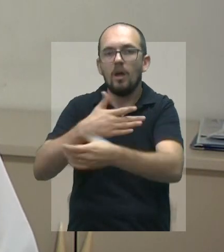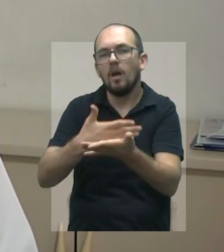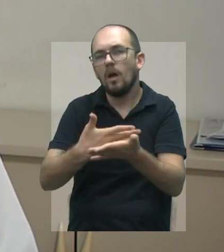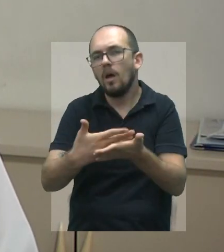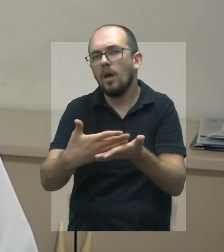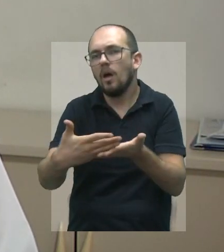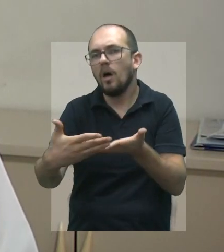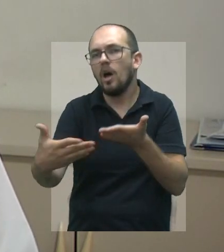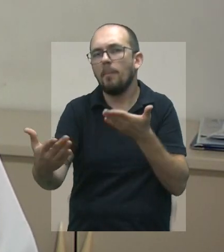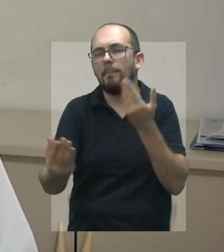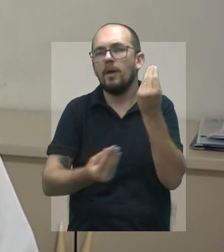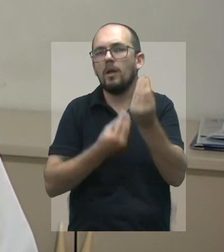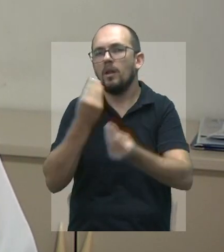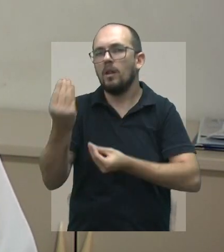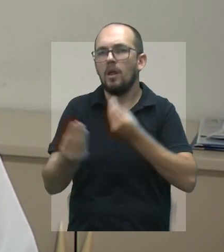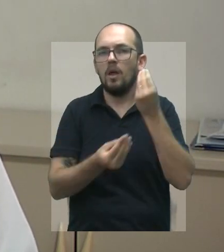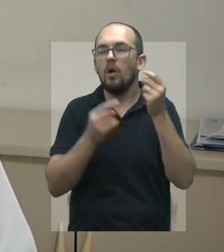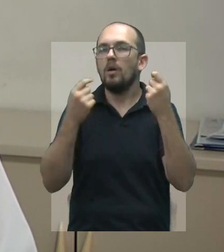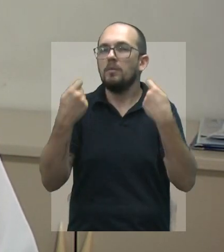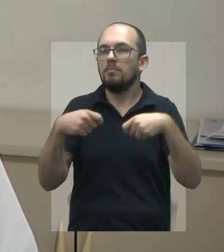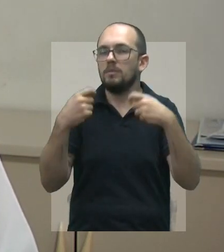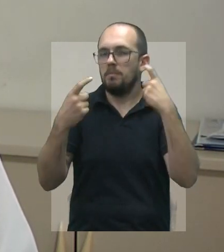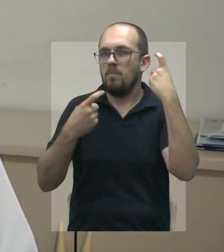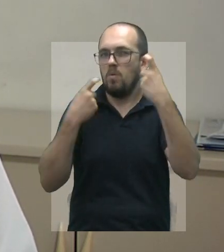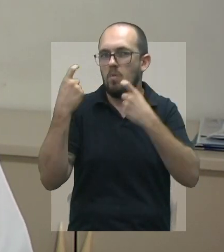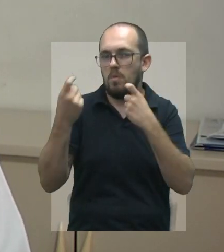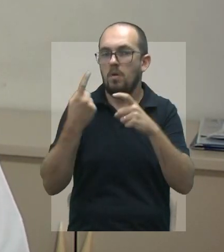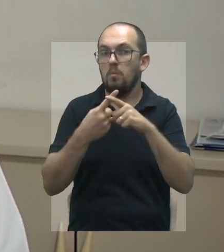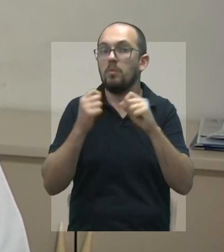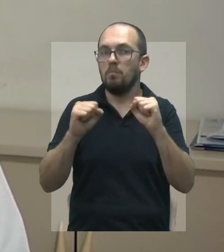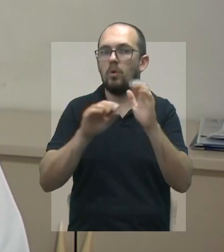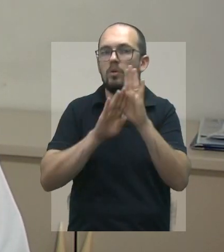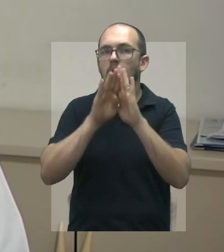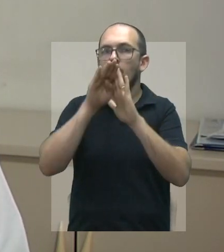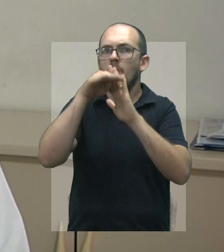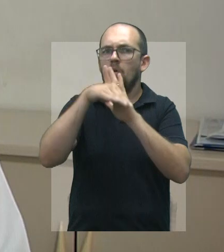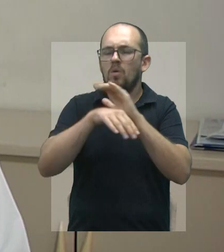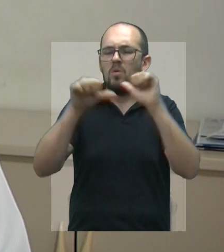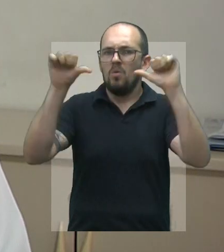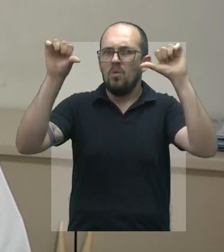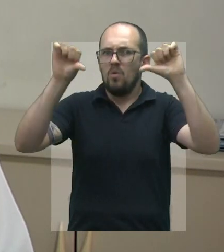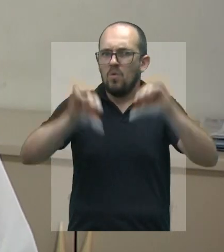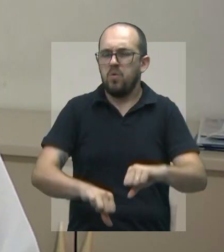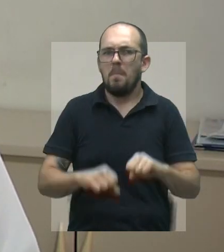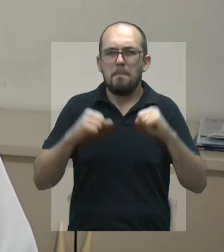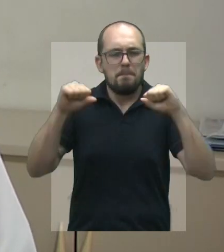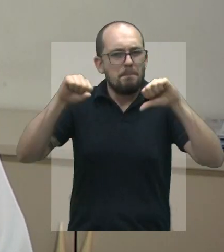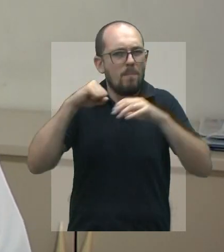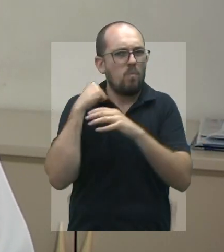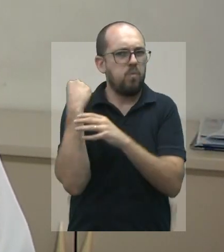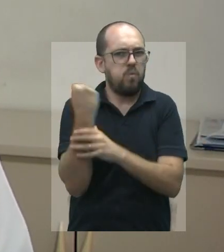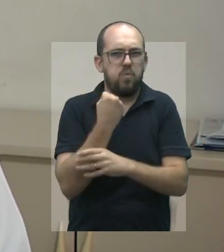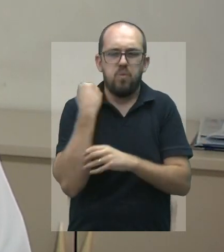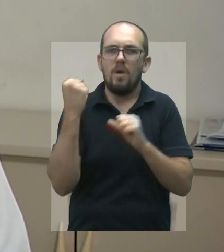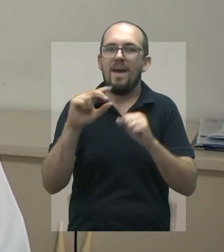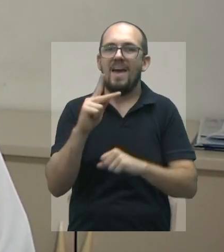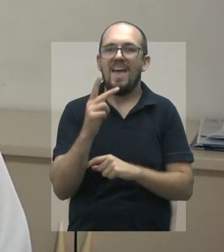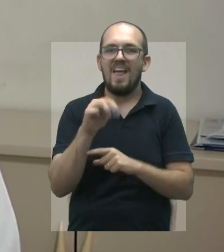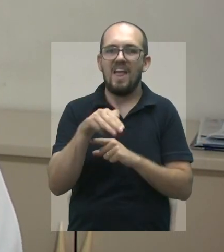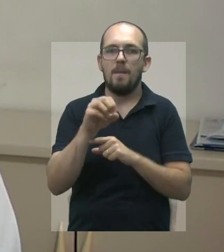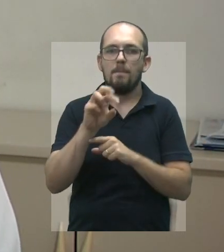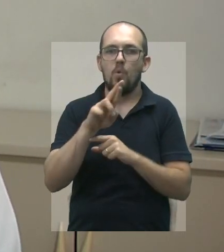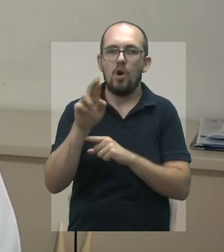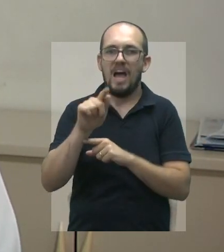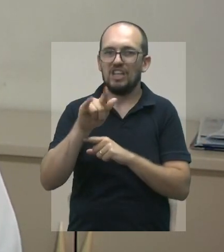inicialmente que deve ser preocupante, porque ela pode evoluir para o quadro de dengue hemorrágica e por conta